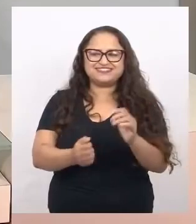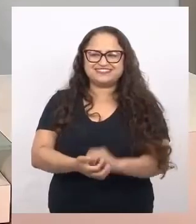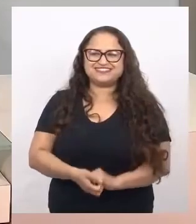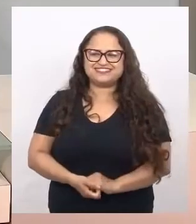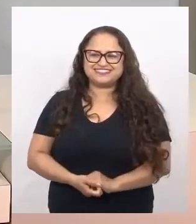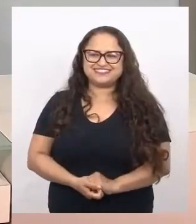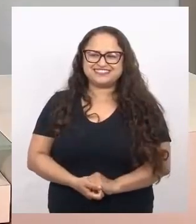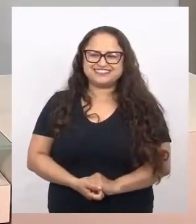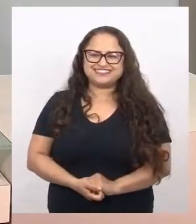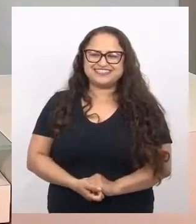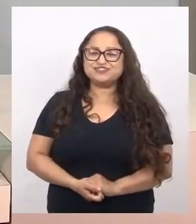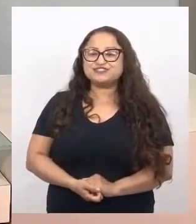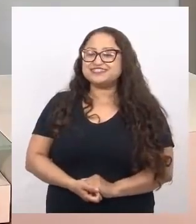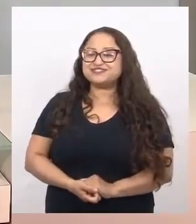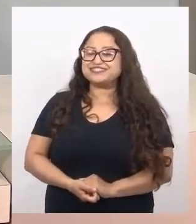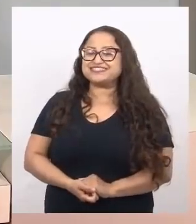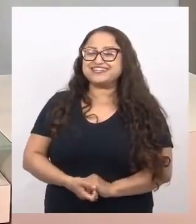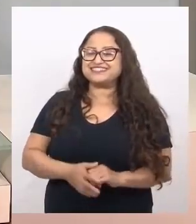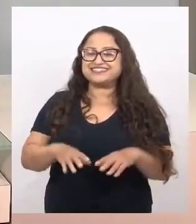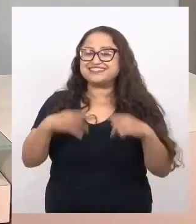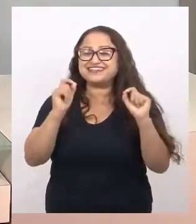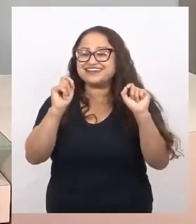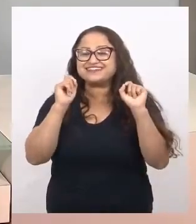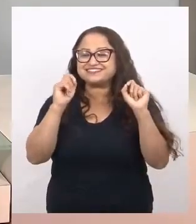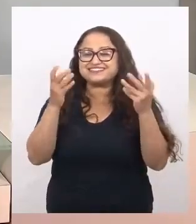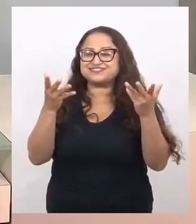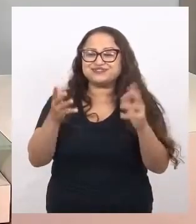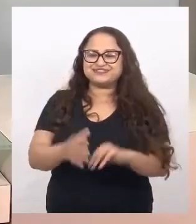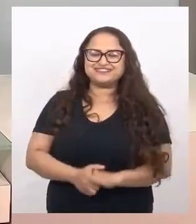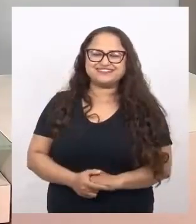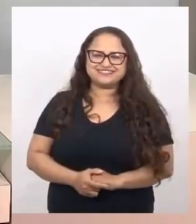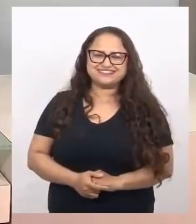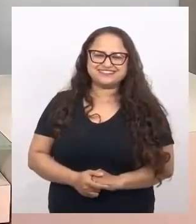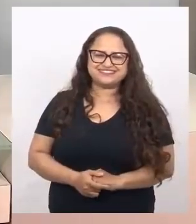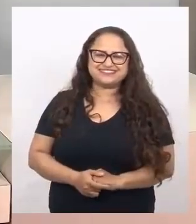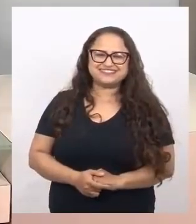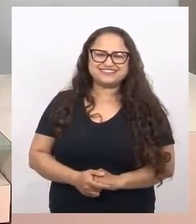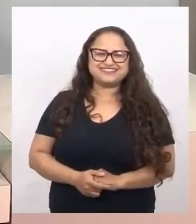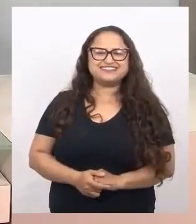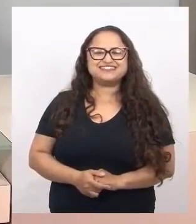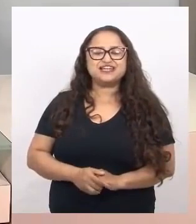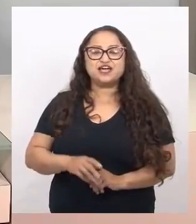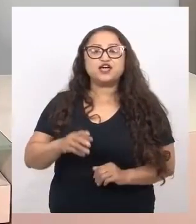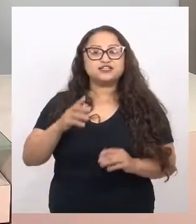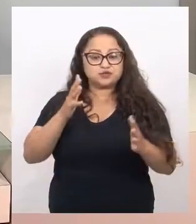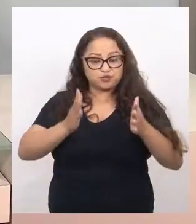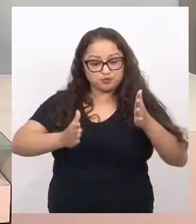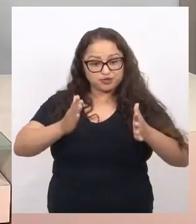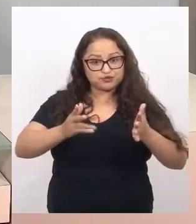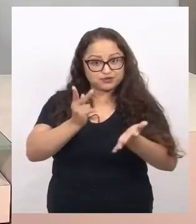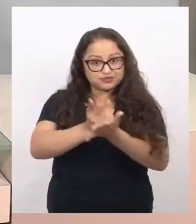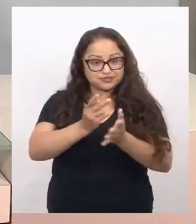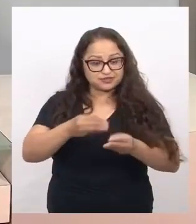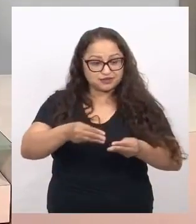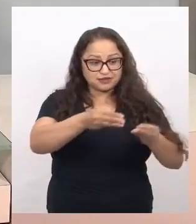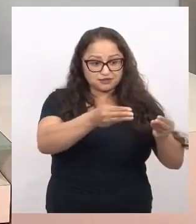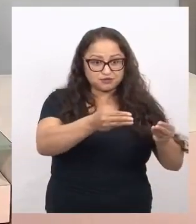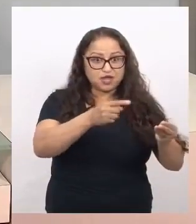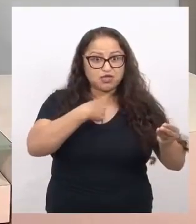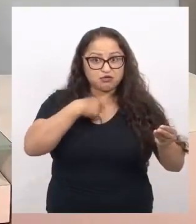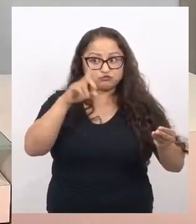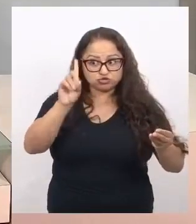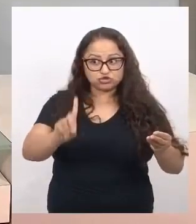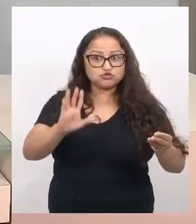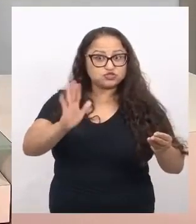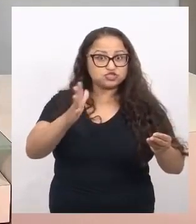dos itinerários. E ela manifestou interesse em tudo que apareceu para ela. No momento da atribuição, eu, que sou uma diretora de uma escola, já